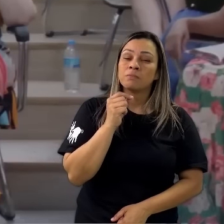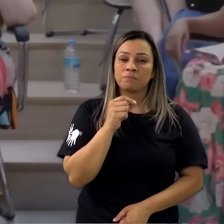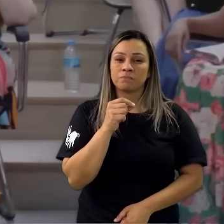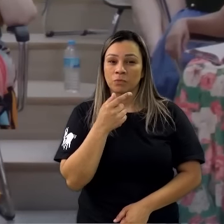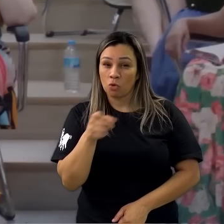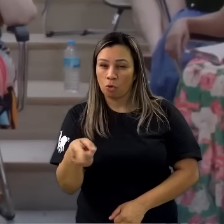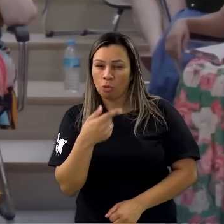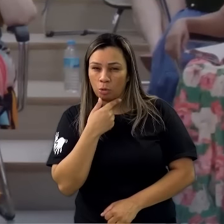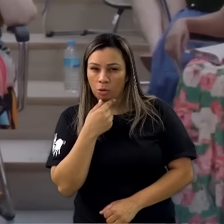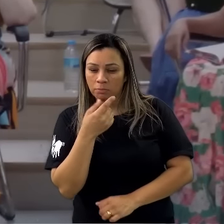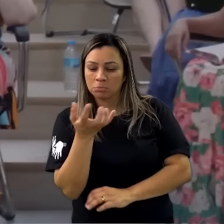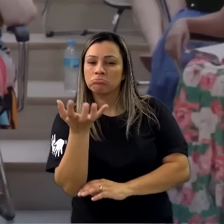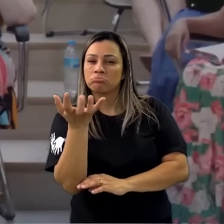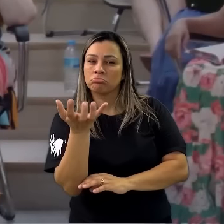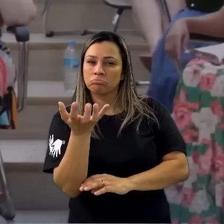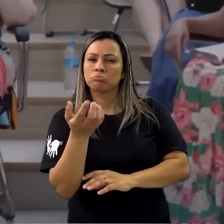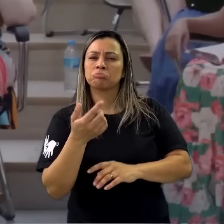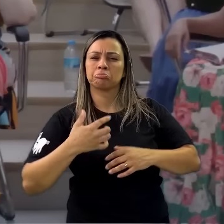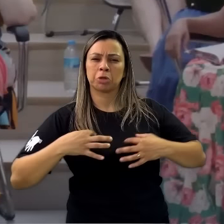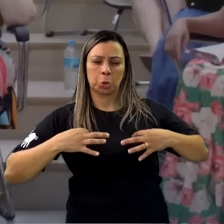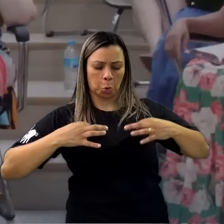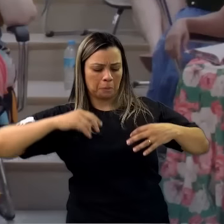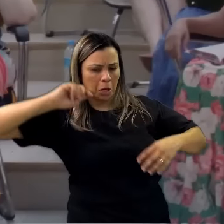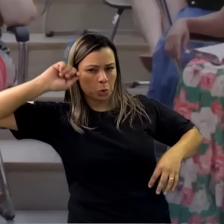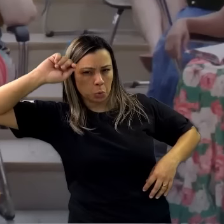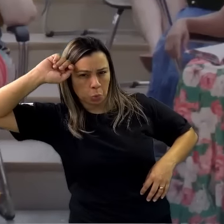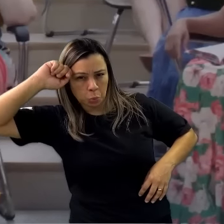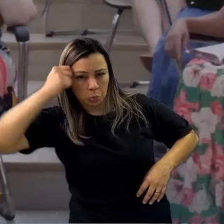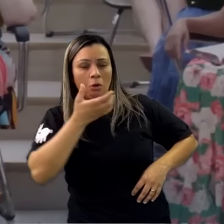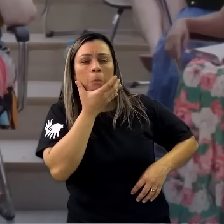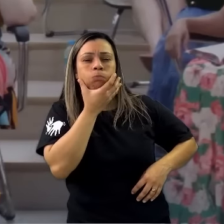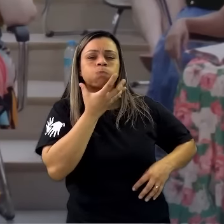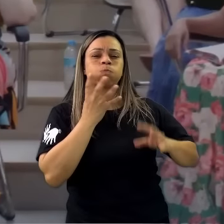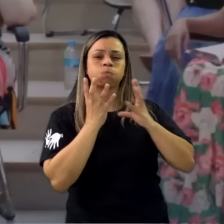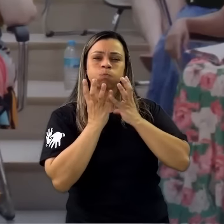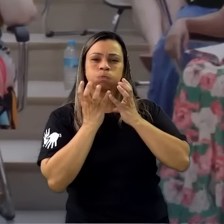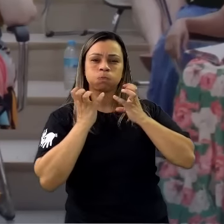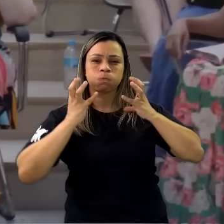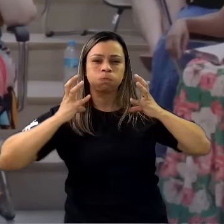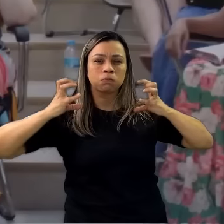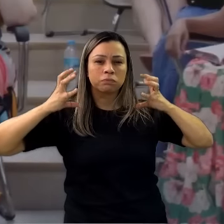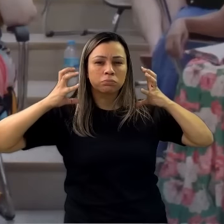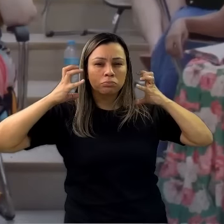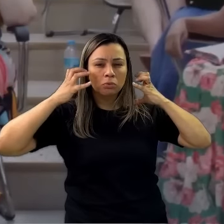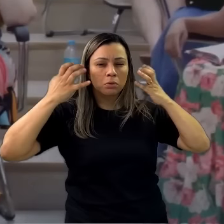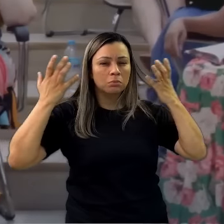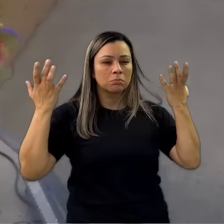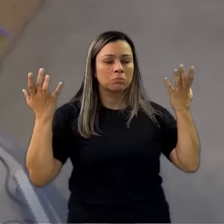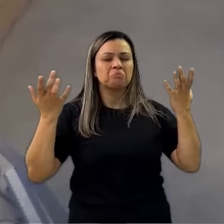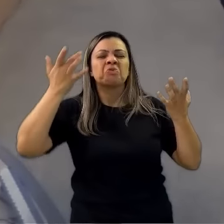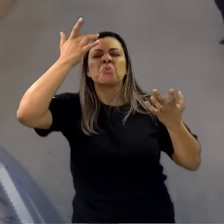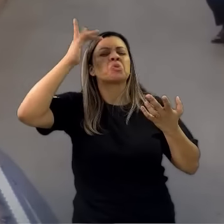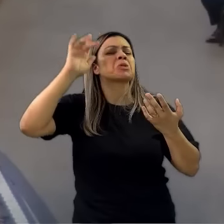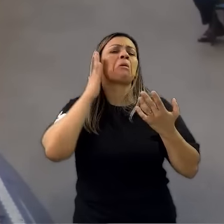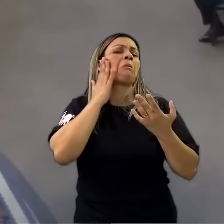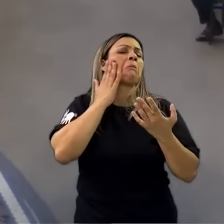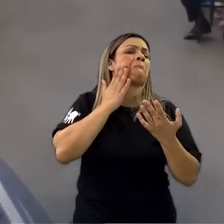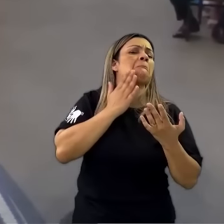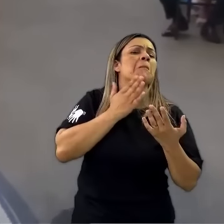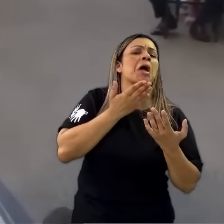um saco do lado a barba batia no peito cabeludo não sei dizer por causa da escuridão da noite se ele era Branco se era